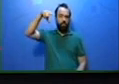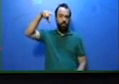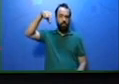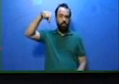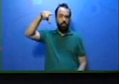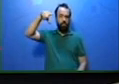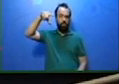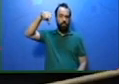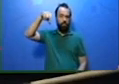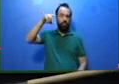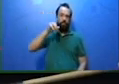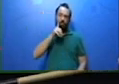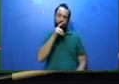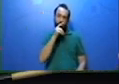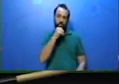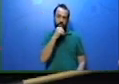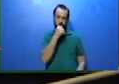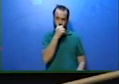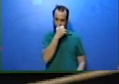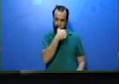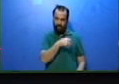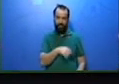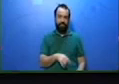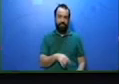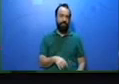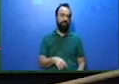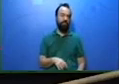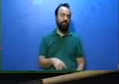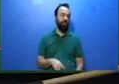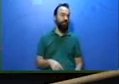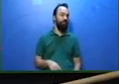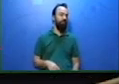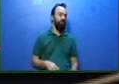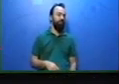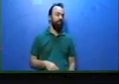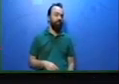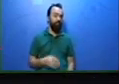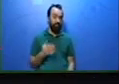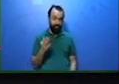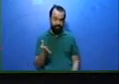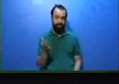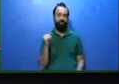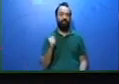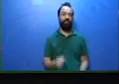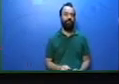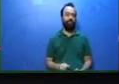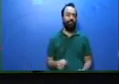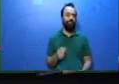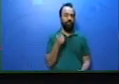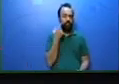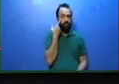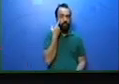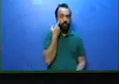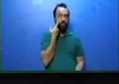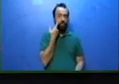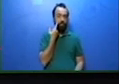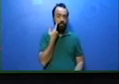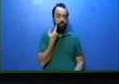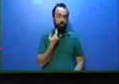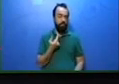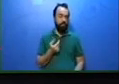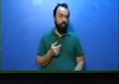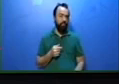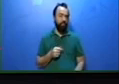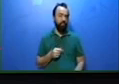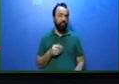gotinhas, o que significa quando está saindo gotinha do rosto do personagem? Isso, e que está chorando, às vezes pode significar